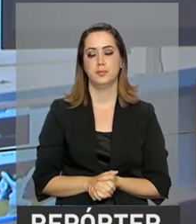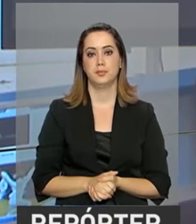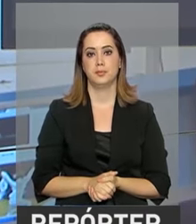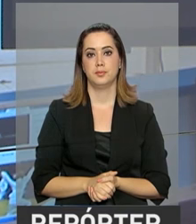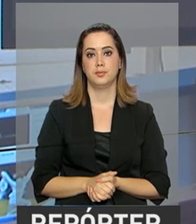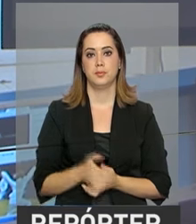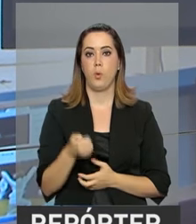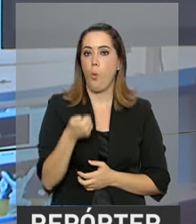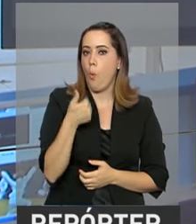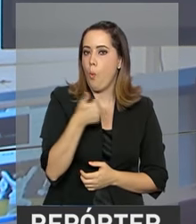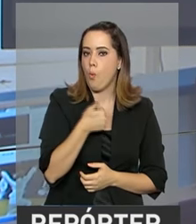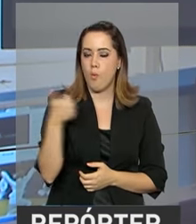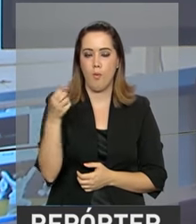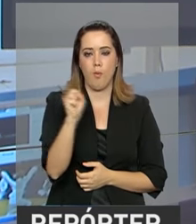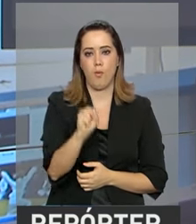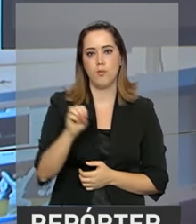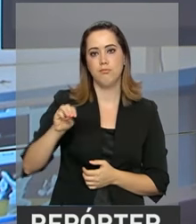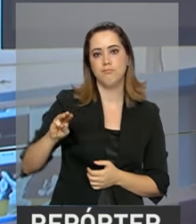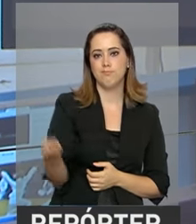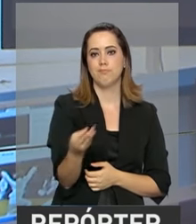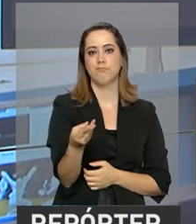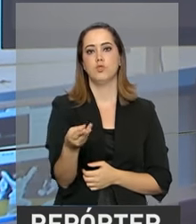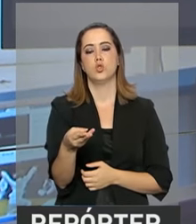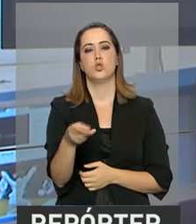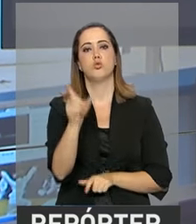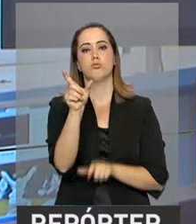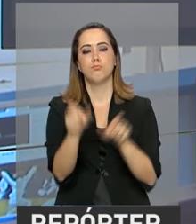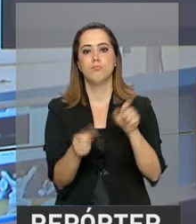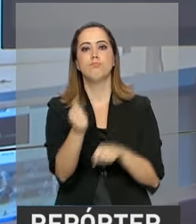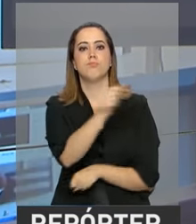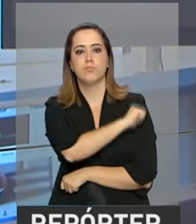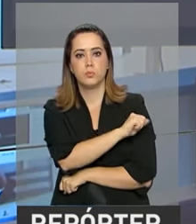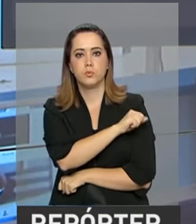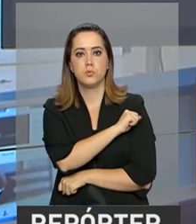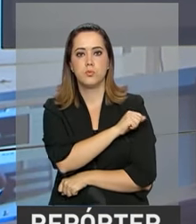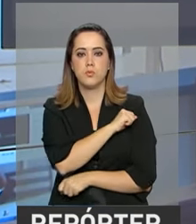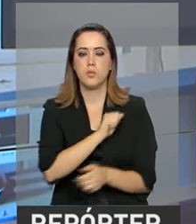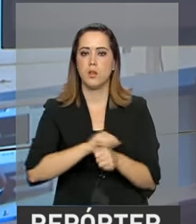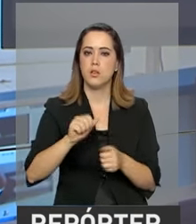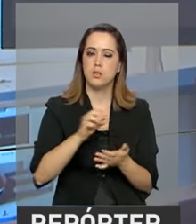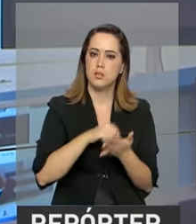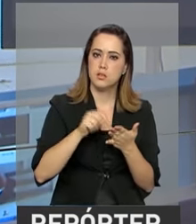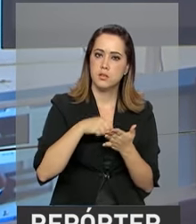Quase 18 milhões de estudantes se inscreveram para a segunda fase da Olimpíada Brasileira de